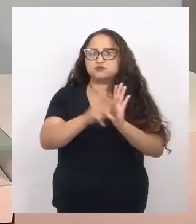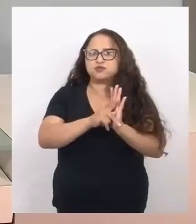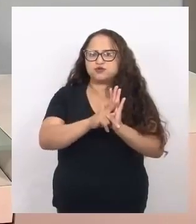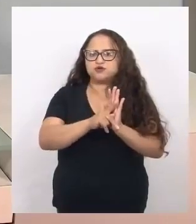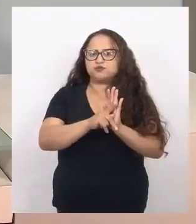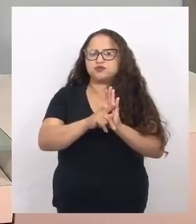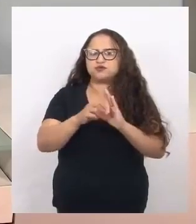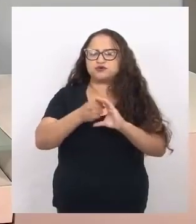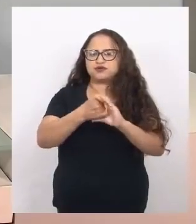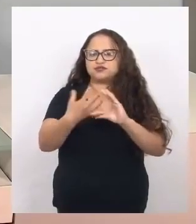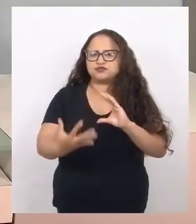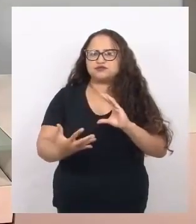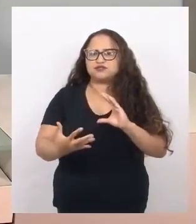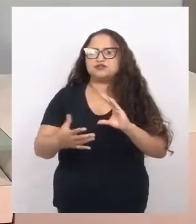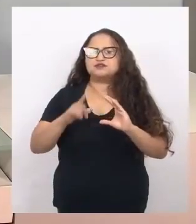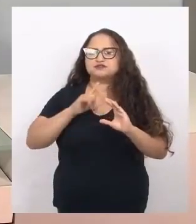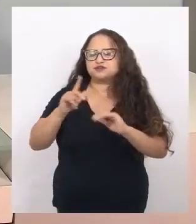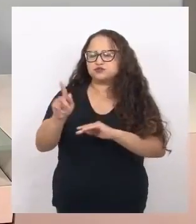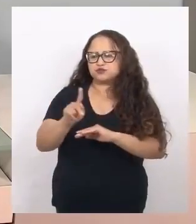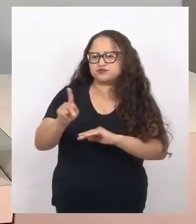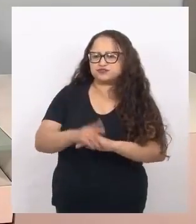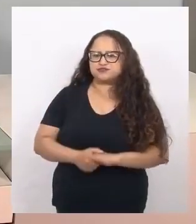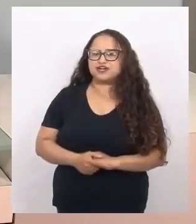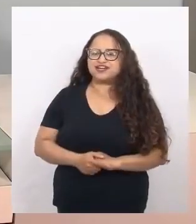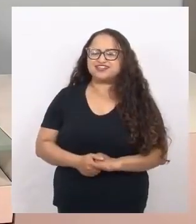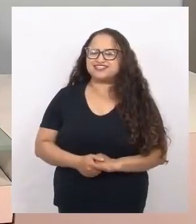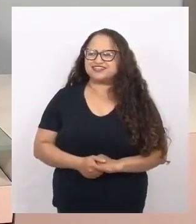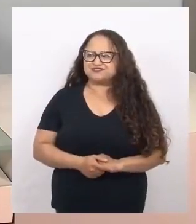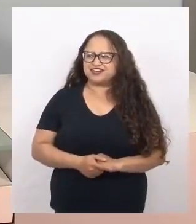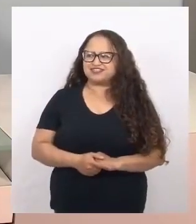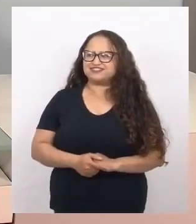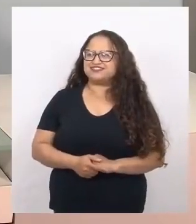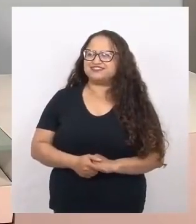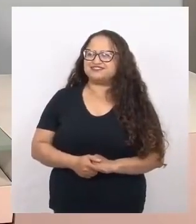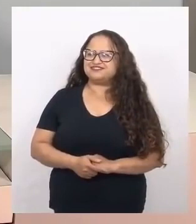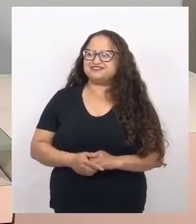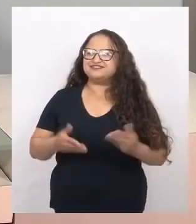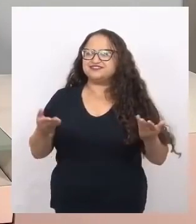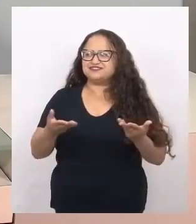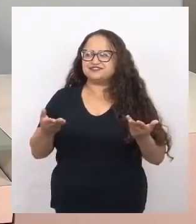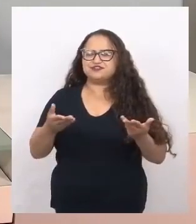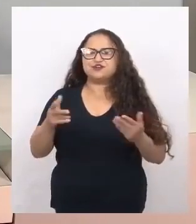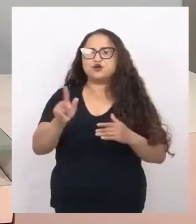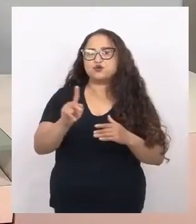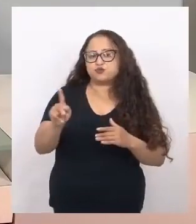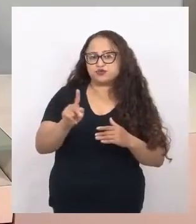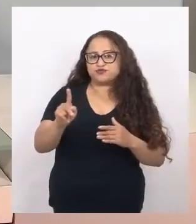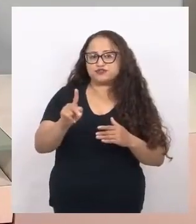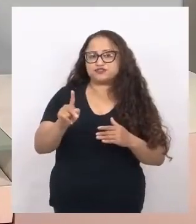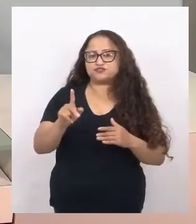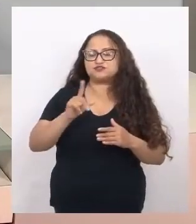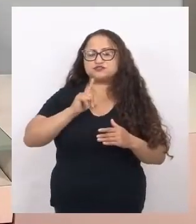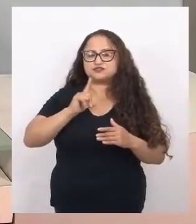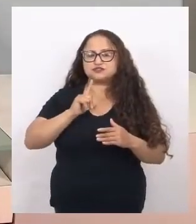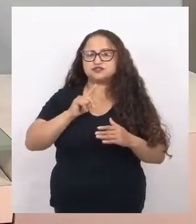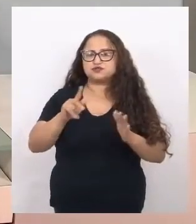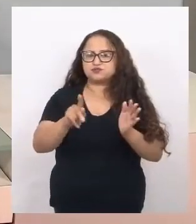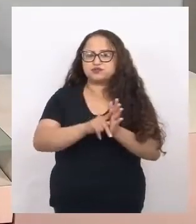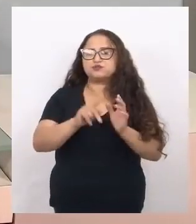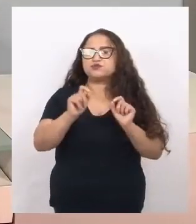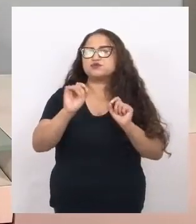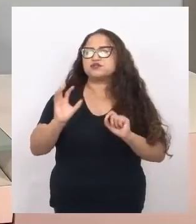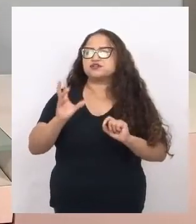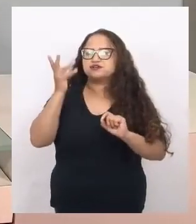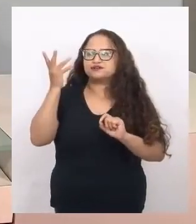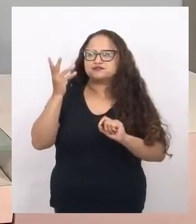categoria do professor. Então, a recondução, por exemplo, do Proatec, do professor de atendimento domiciliar, aconteceu